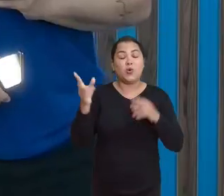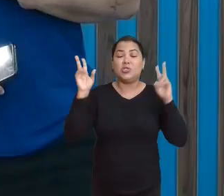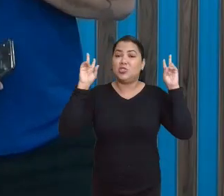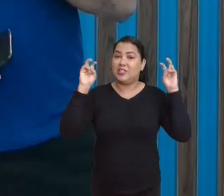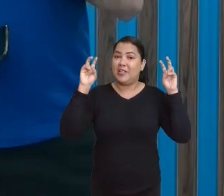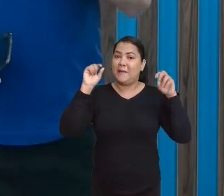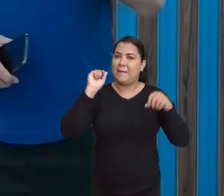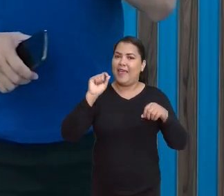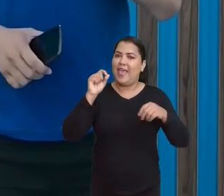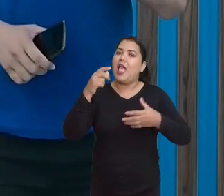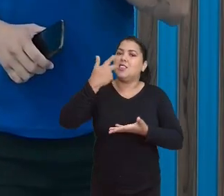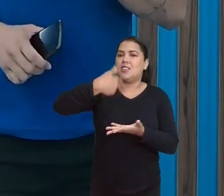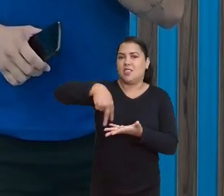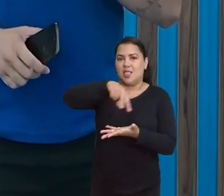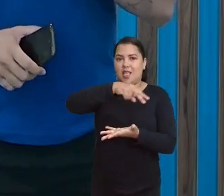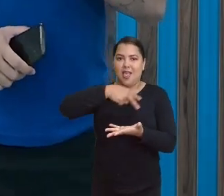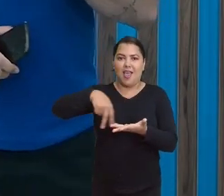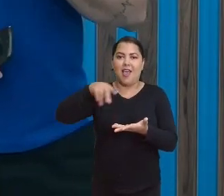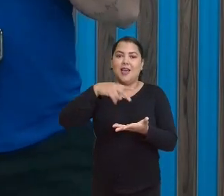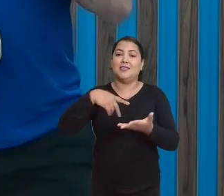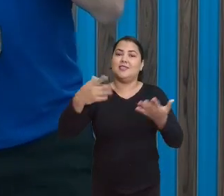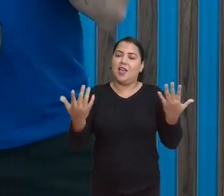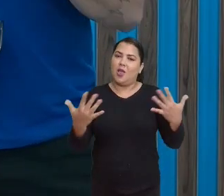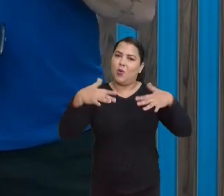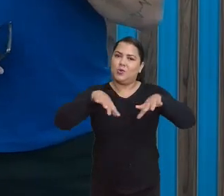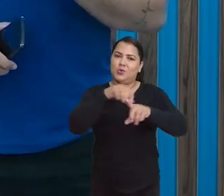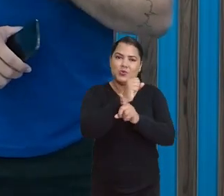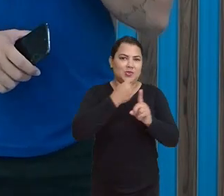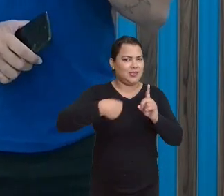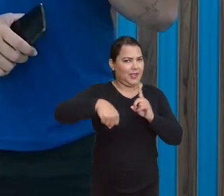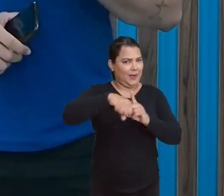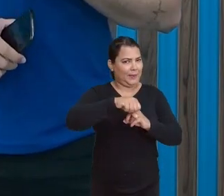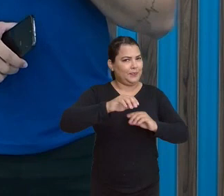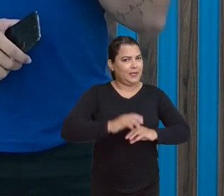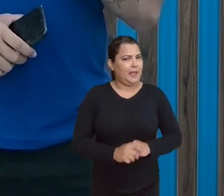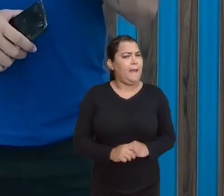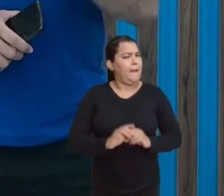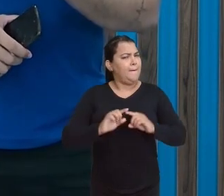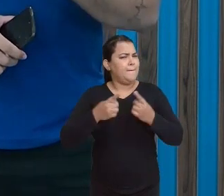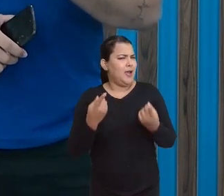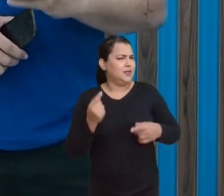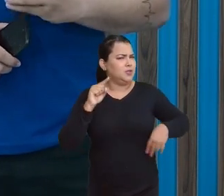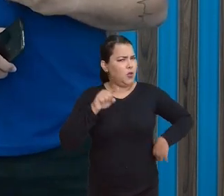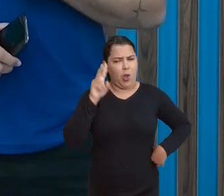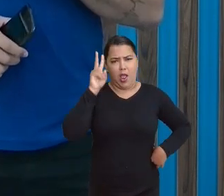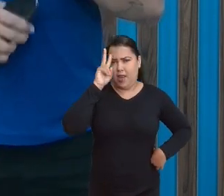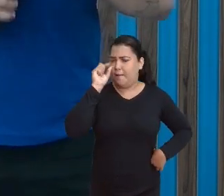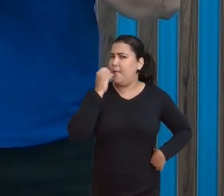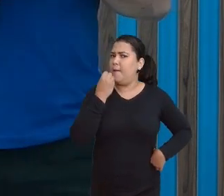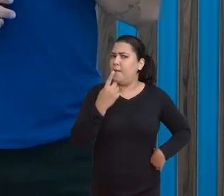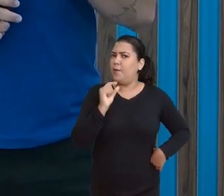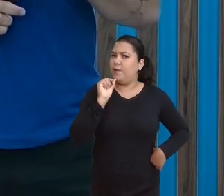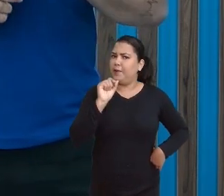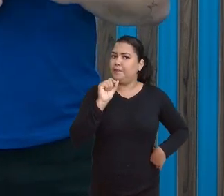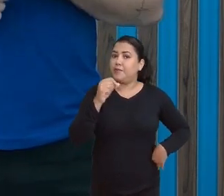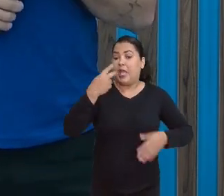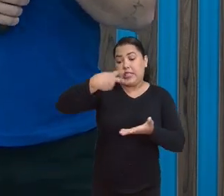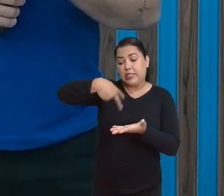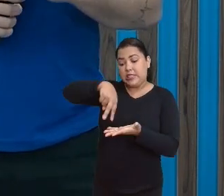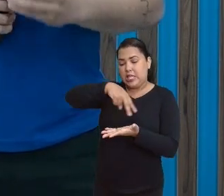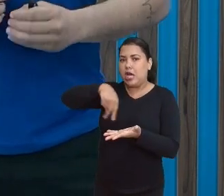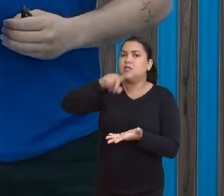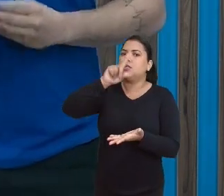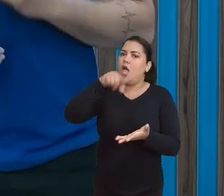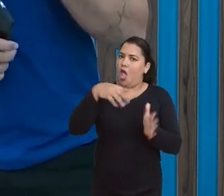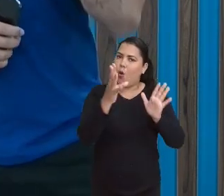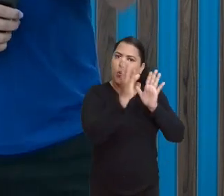Bom, é bom lembrar, antes, que dança é um conteúdo da educação física e ela está guiada por alguns documentos,